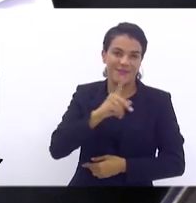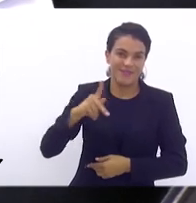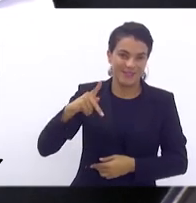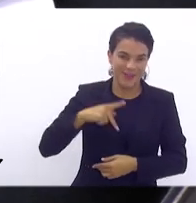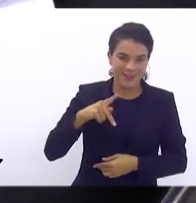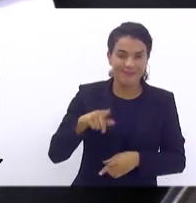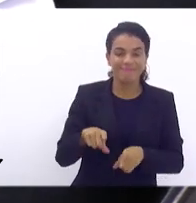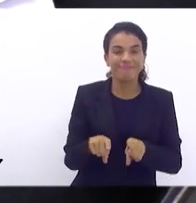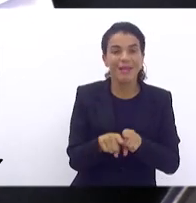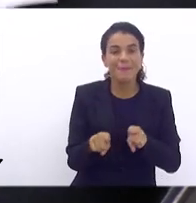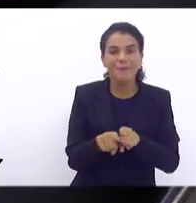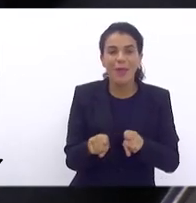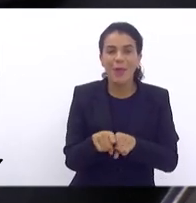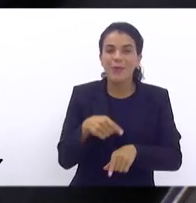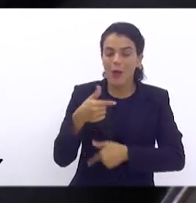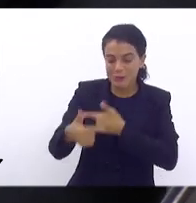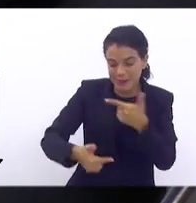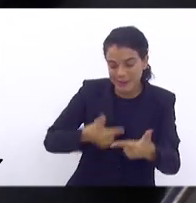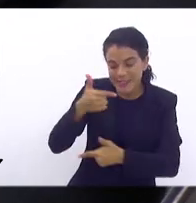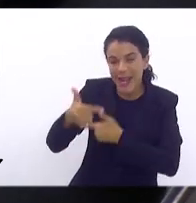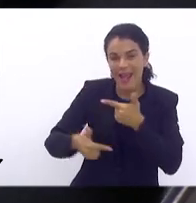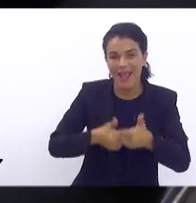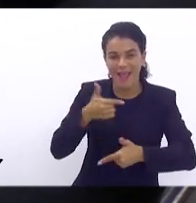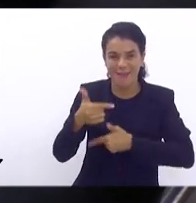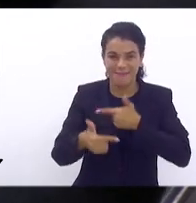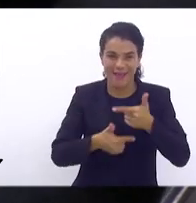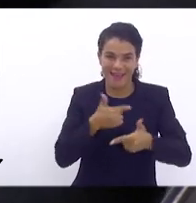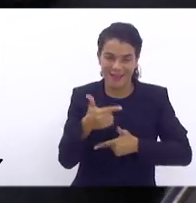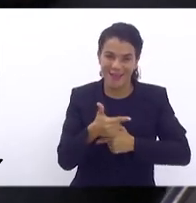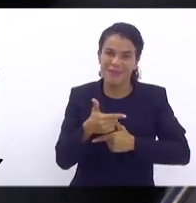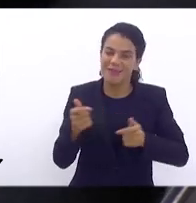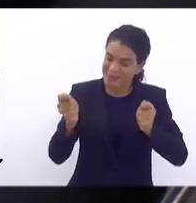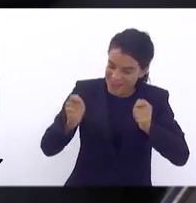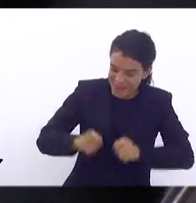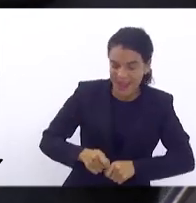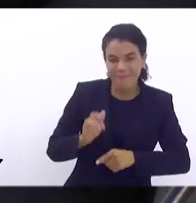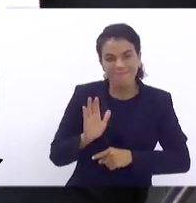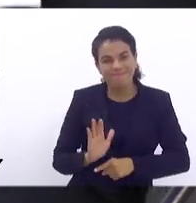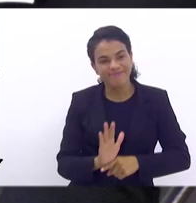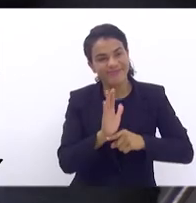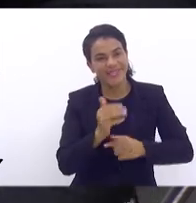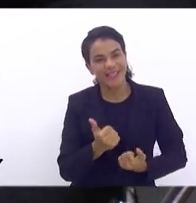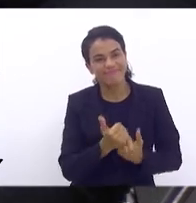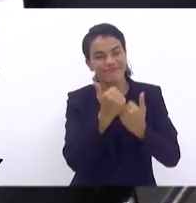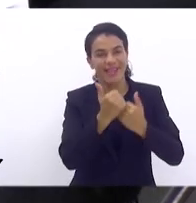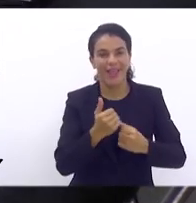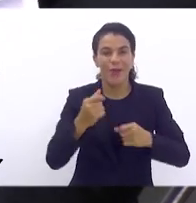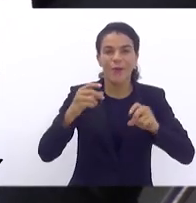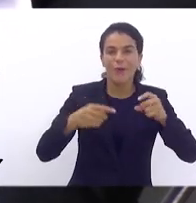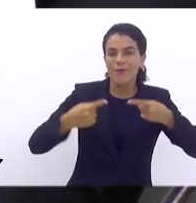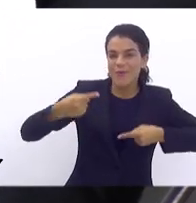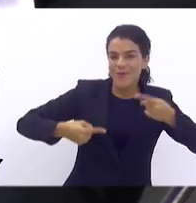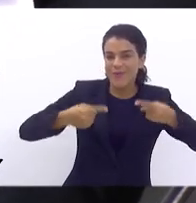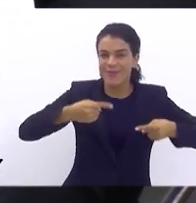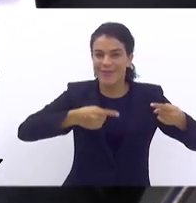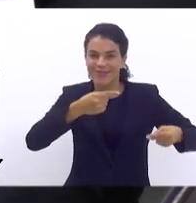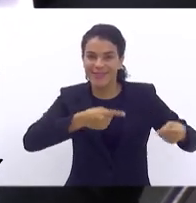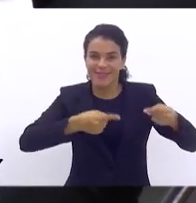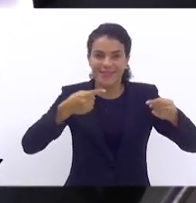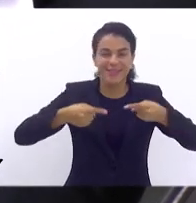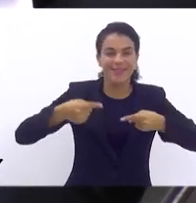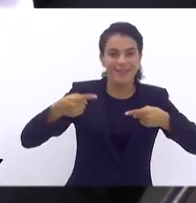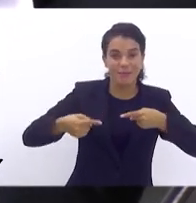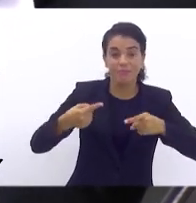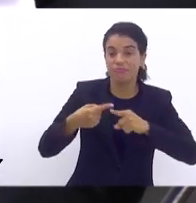o nosso chão de fábrica tem muito a contribuir com todos esses debates né porque a gente lida com essas com